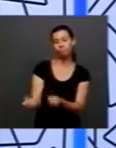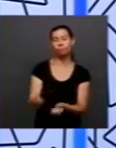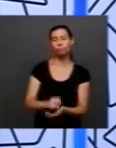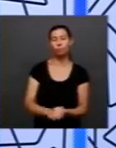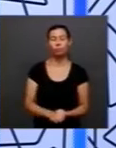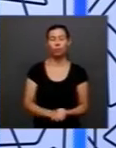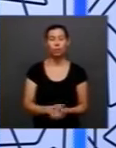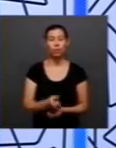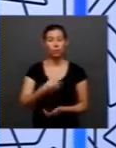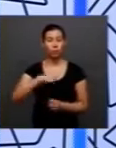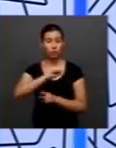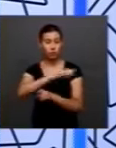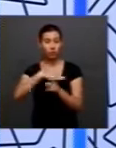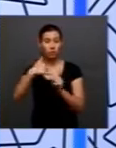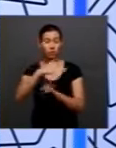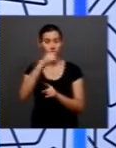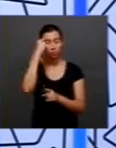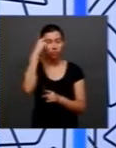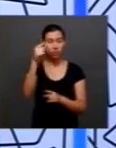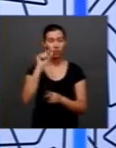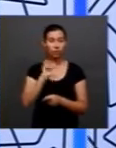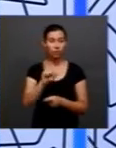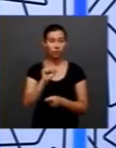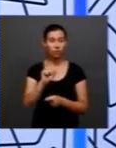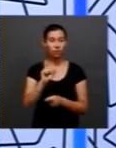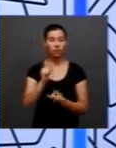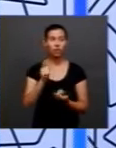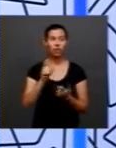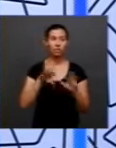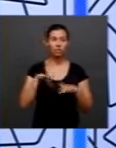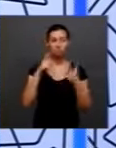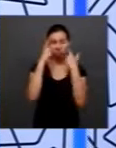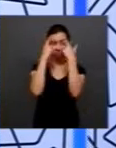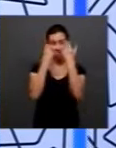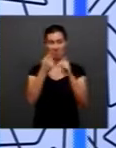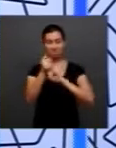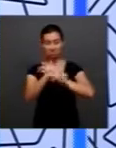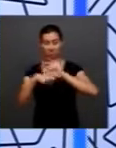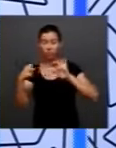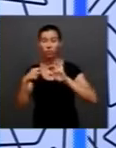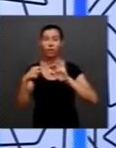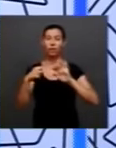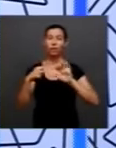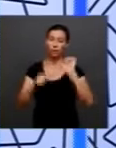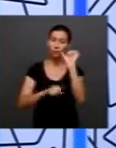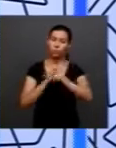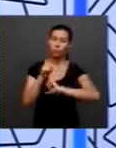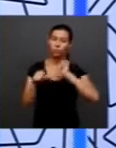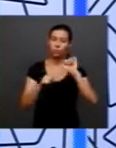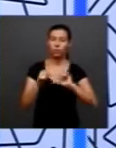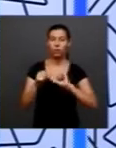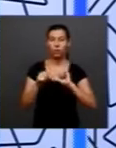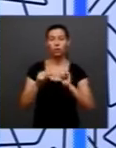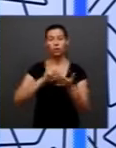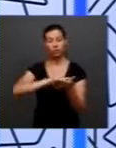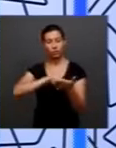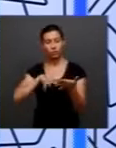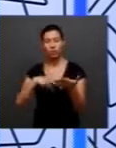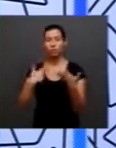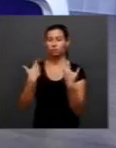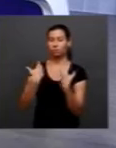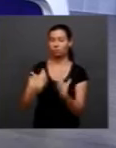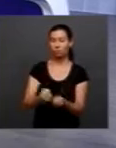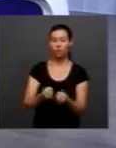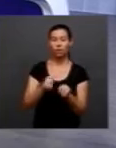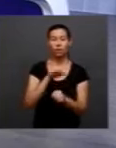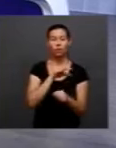repensado essas práticas do ponto de vista das próprias violências, para a gente estimular a diversidade em todos os campos e cenários.